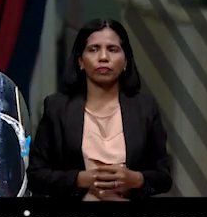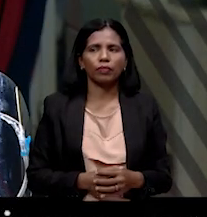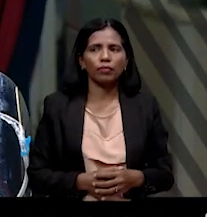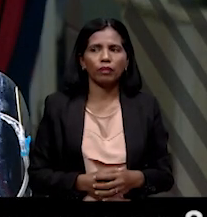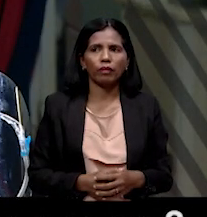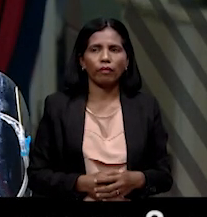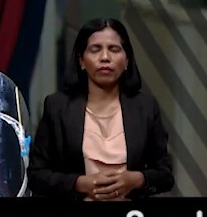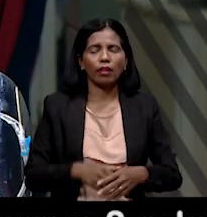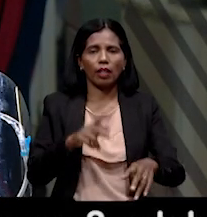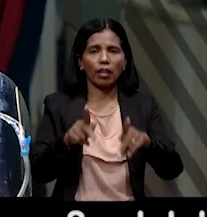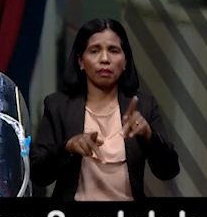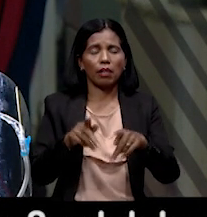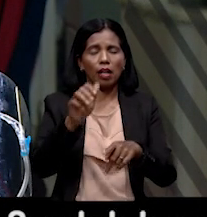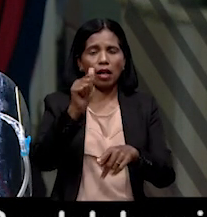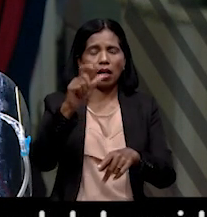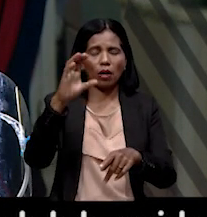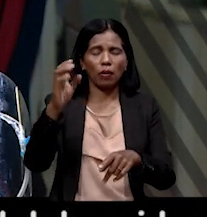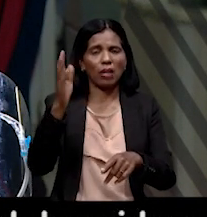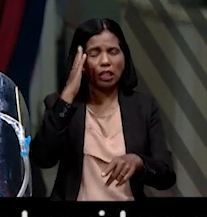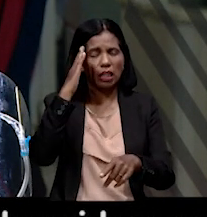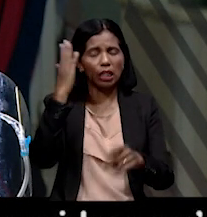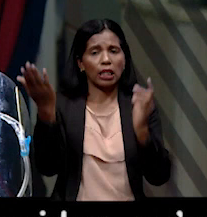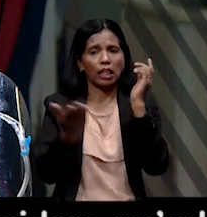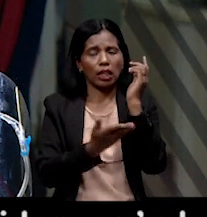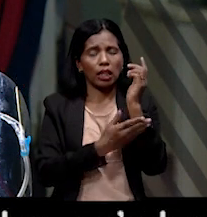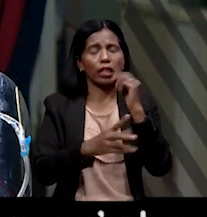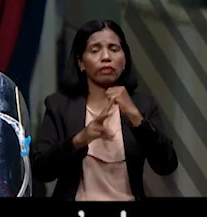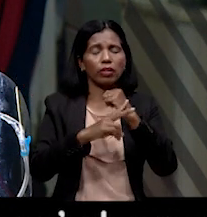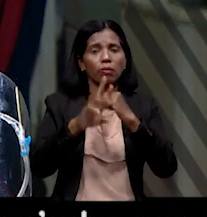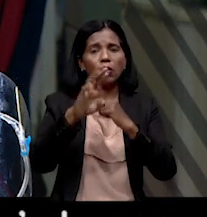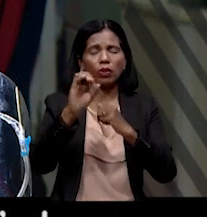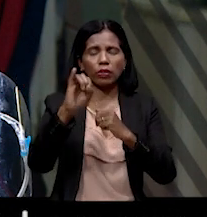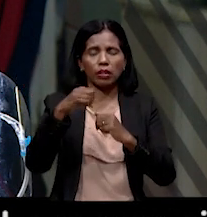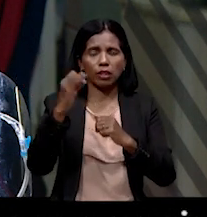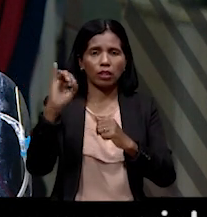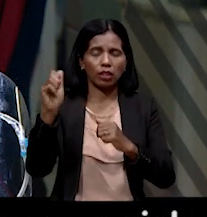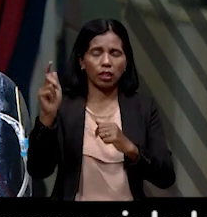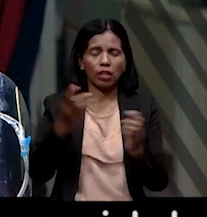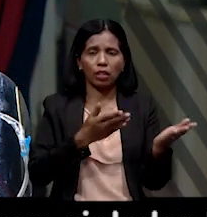Suspeito a ONB desconfia atacante, vítima Rosita e Bebonuk entregam à polícia.